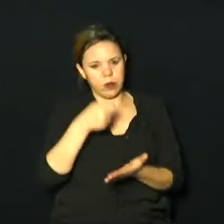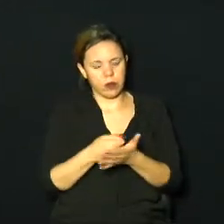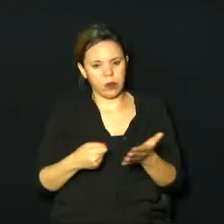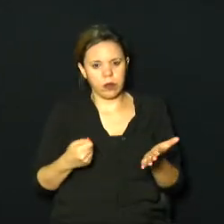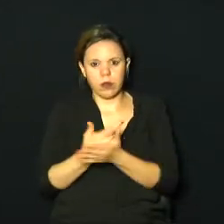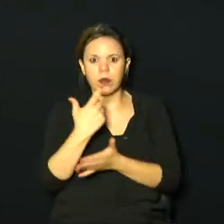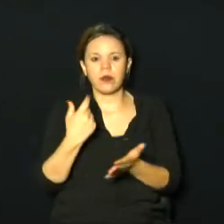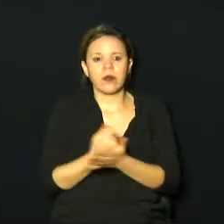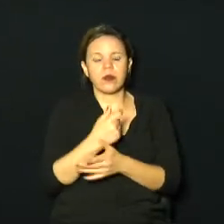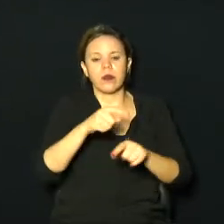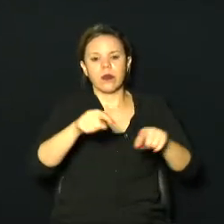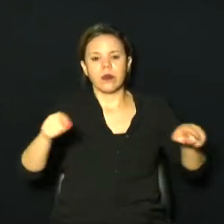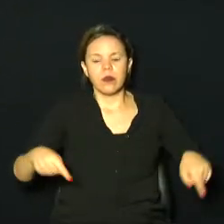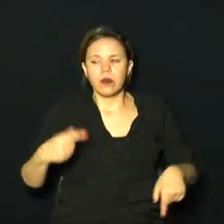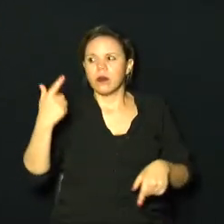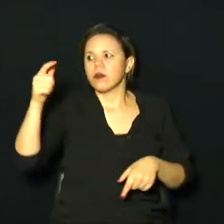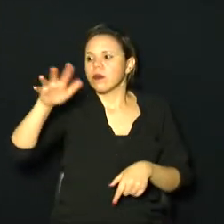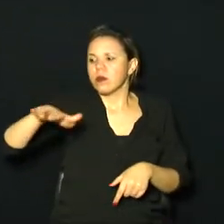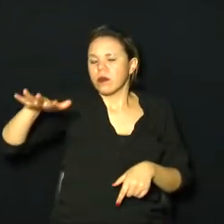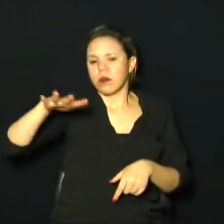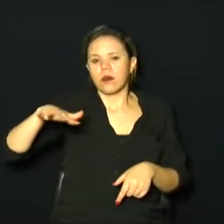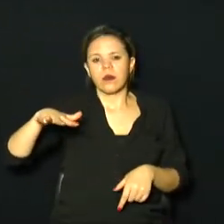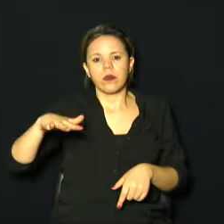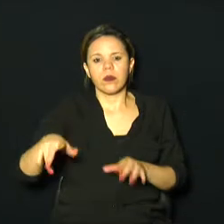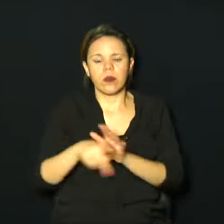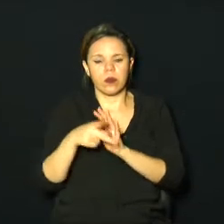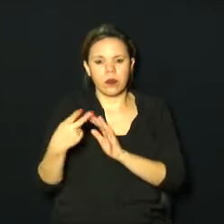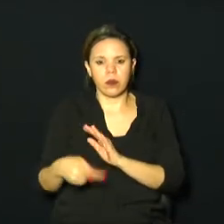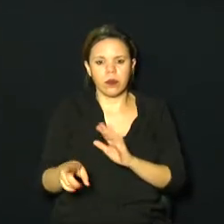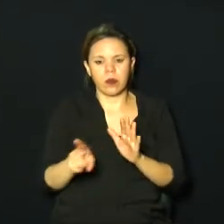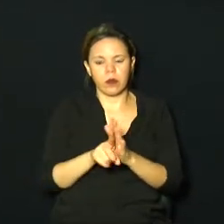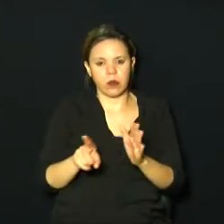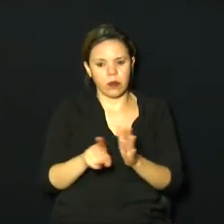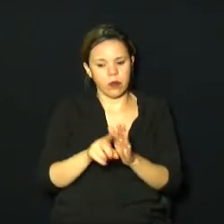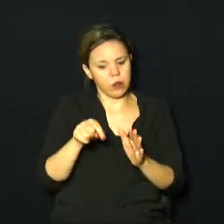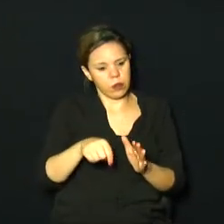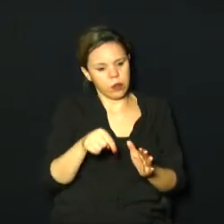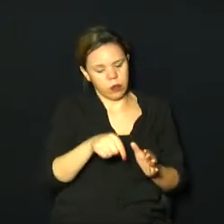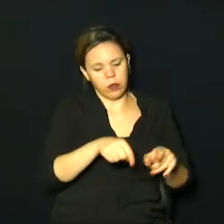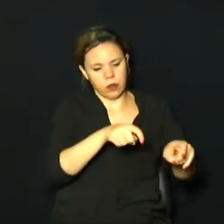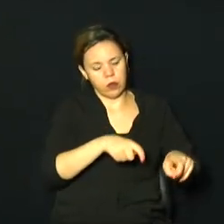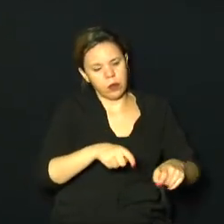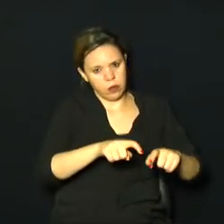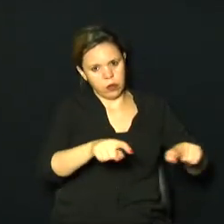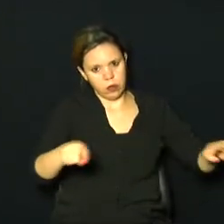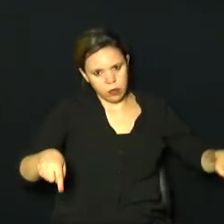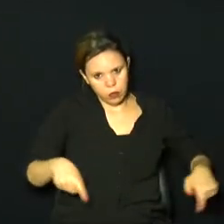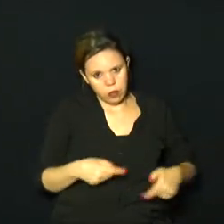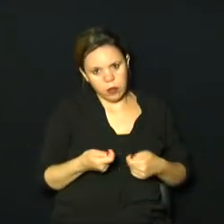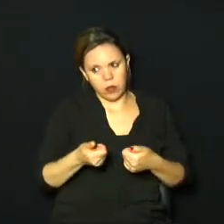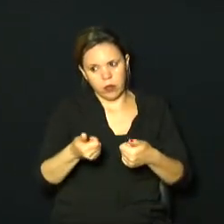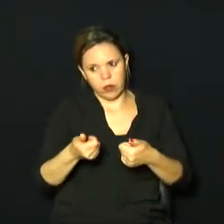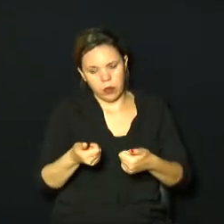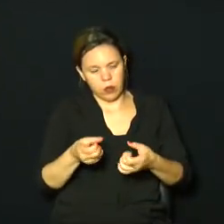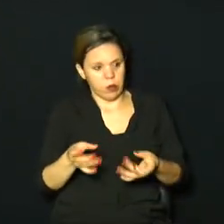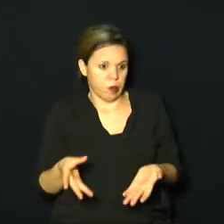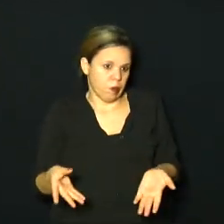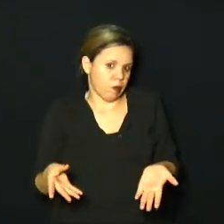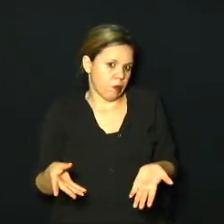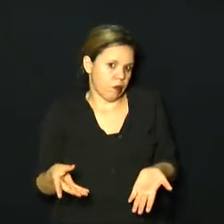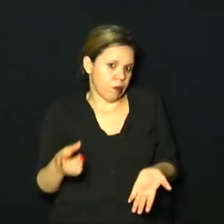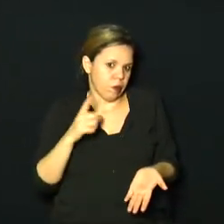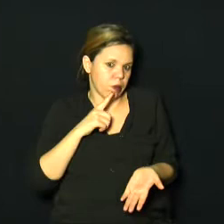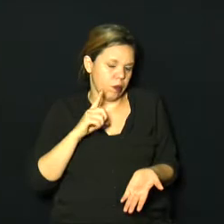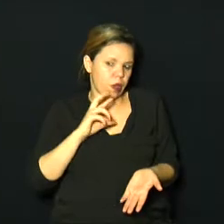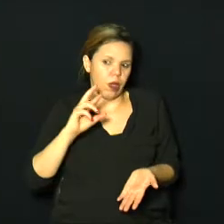dessa área ou de outra área, que o próprio proprietário dessa área atualmente ocupada colocou também à disposição de que teria